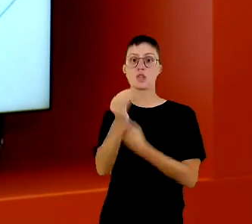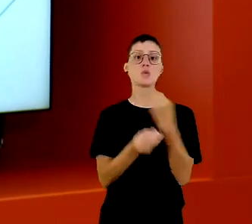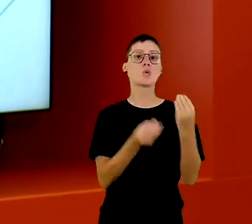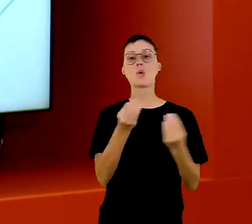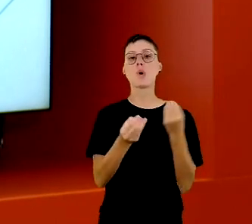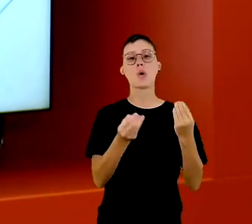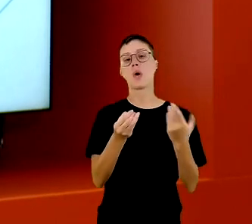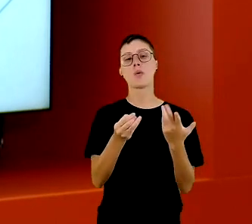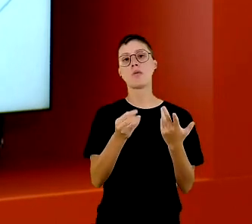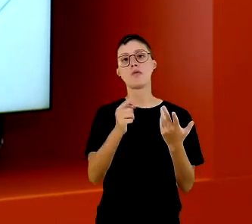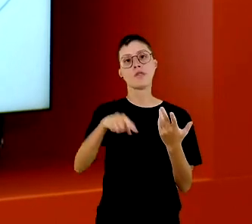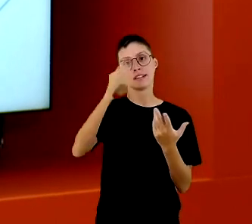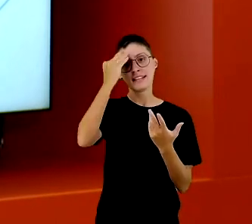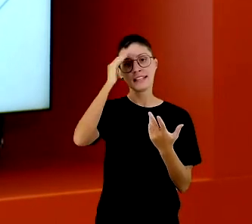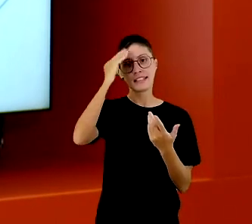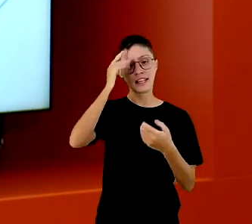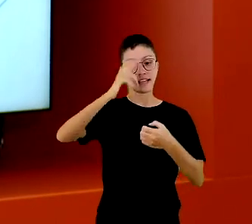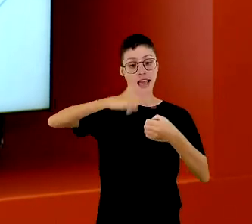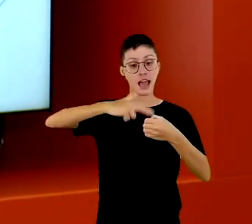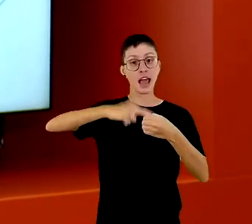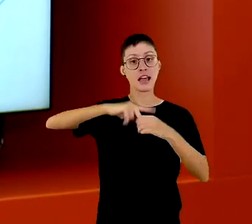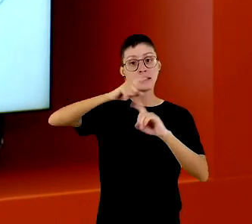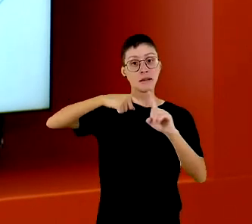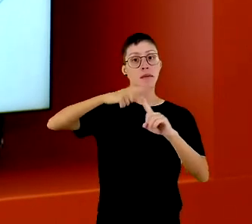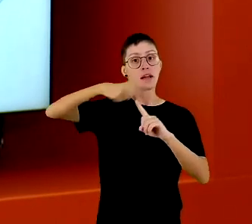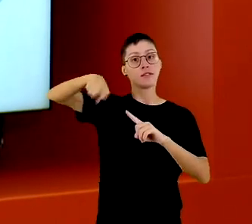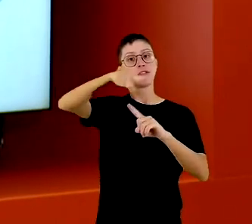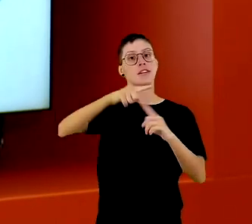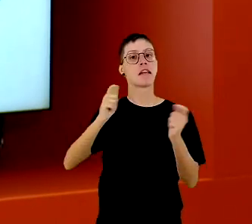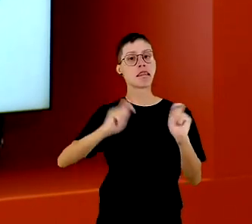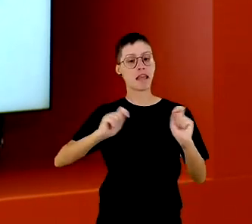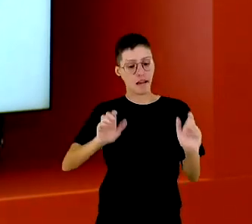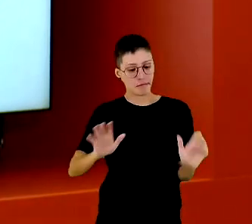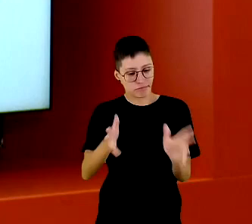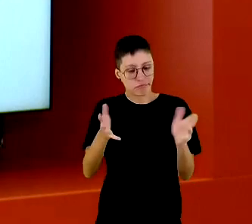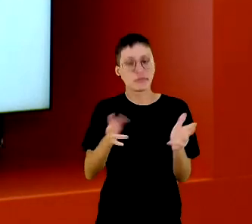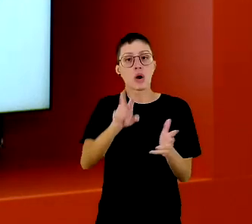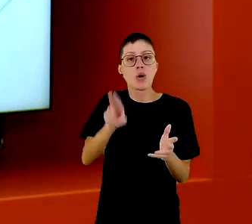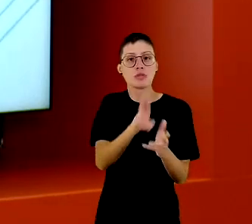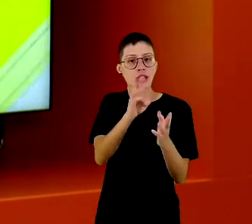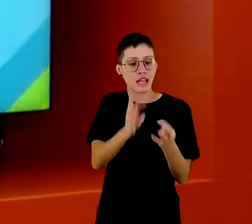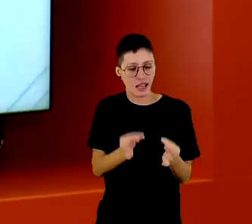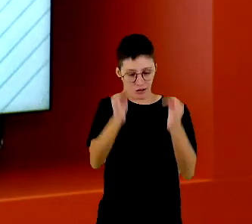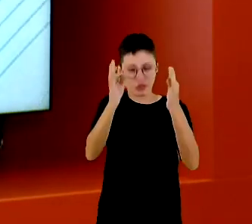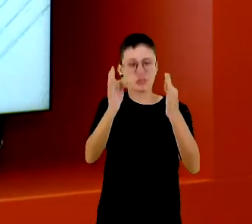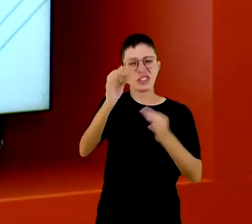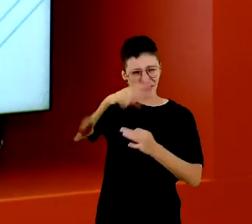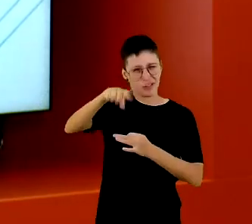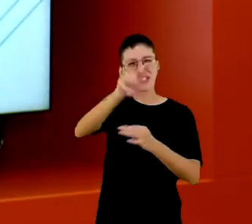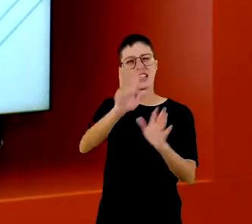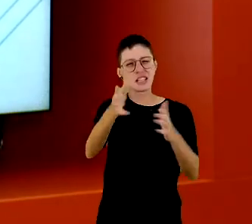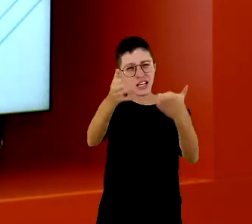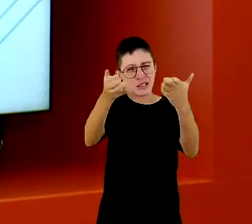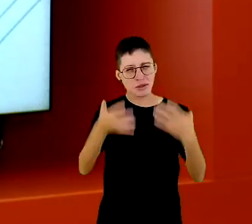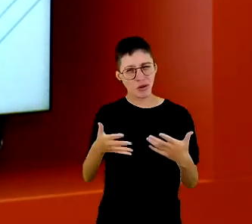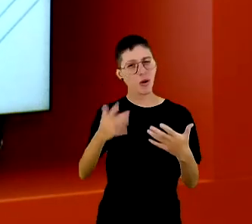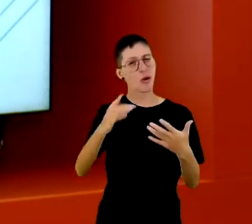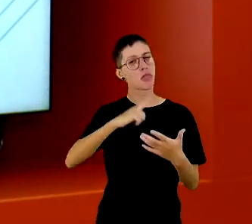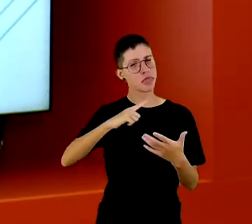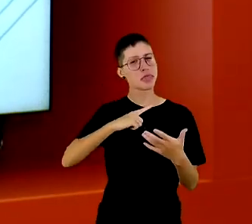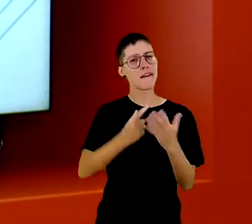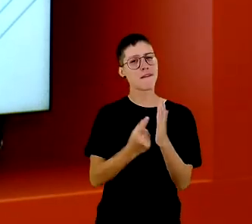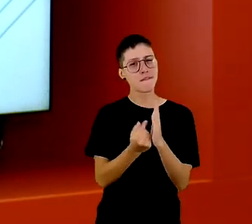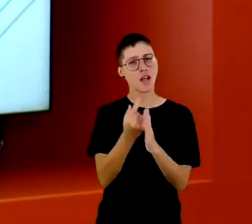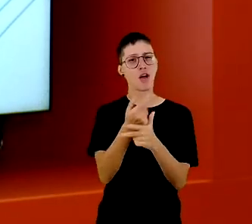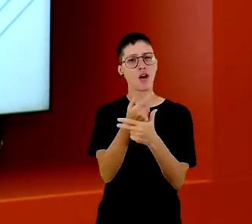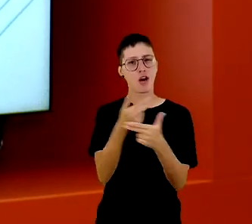que a Raizen e vocês podem estimular o uso dessa tecnologia? Porque você mesmo até comentou, né, Rafa? Existe um custo também para você...